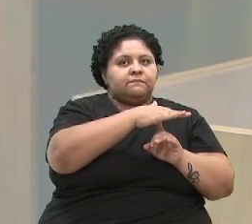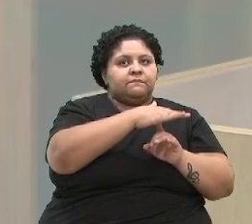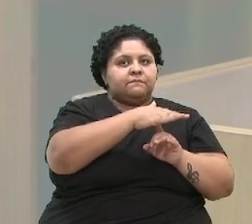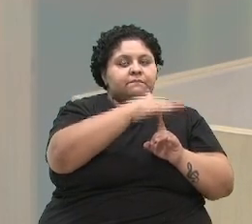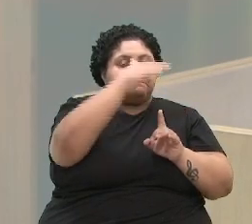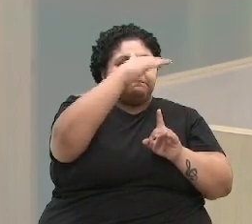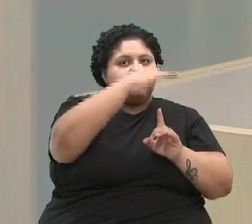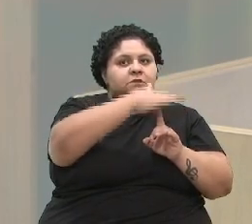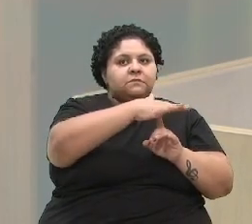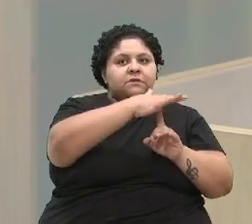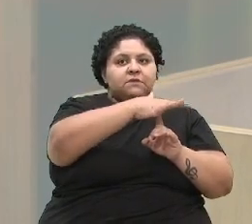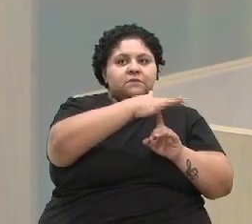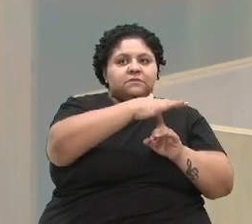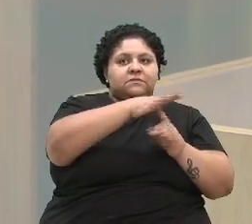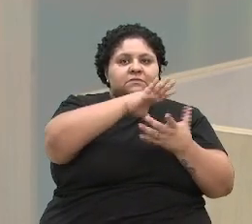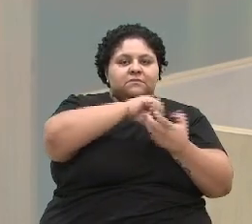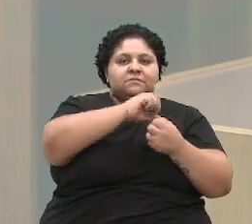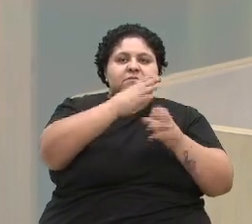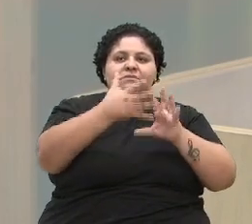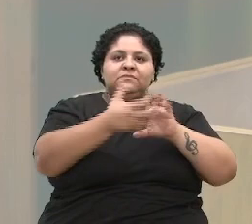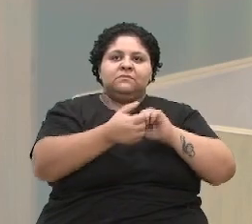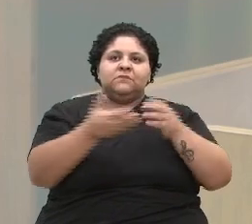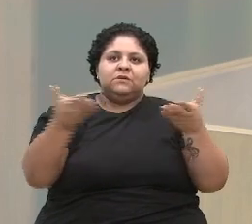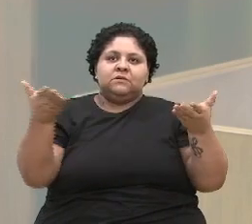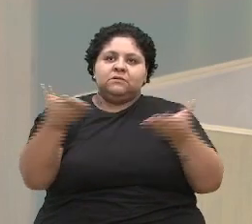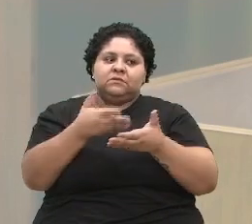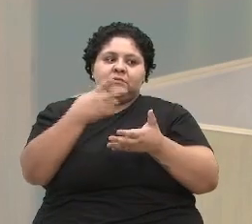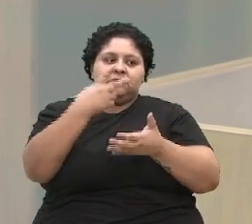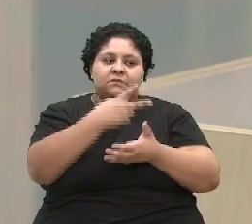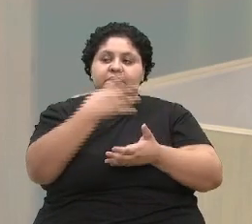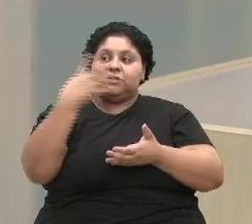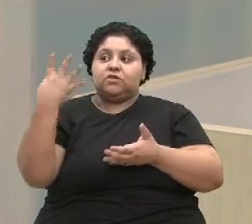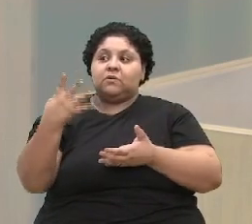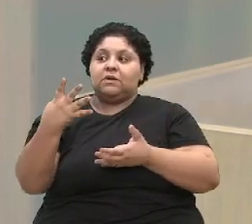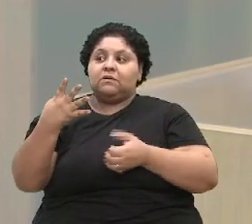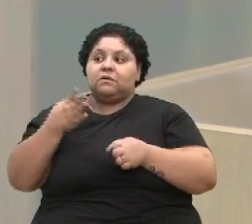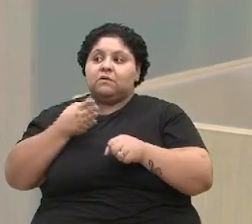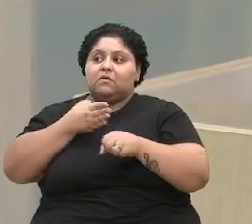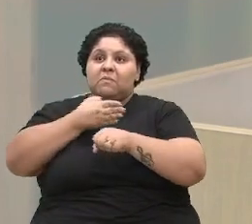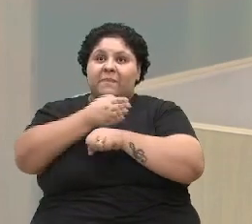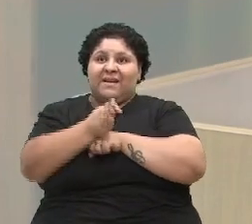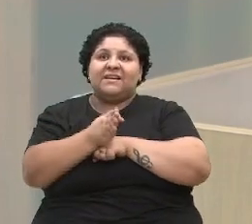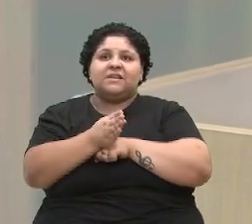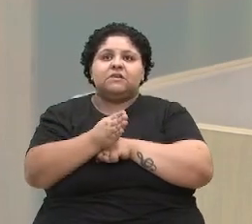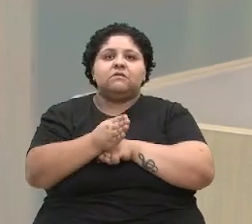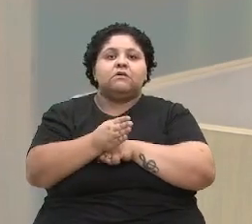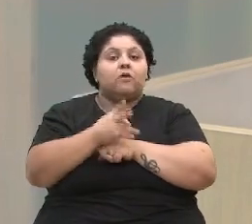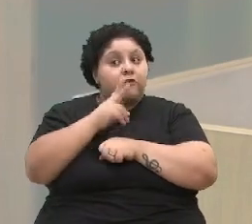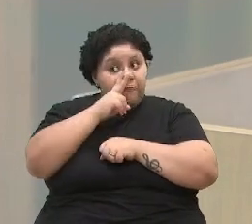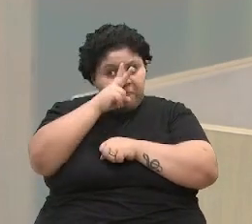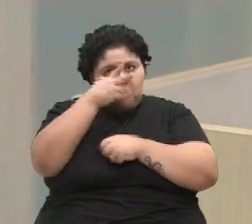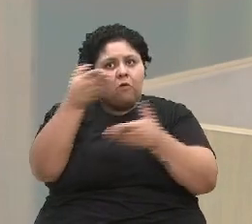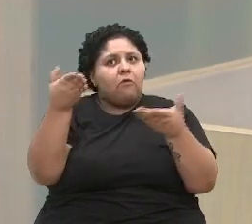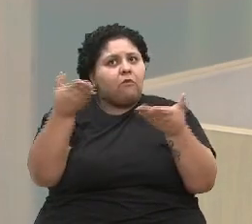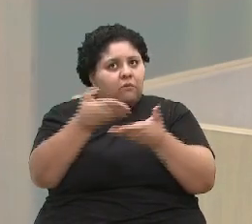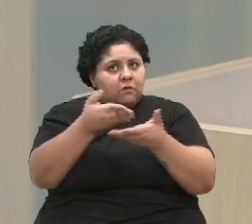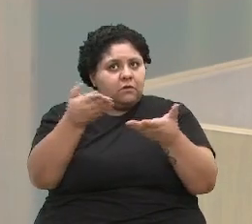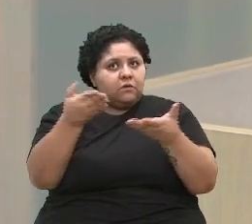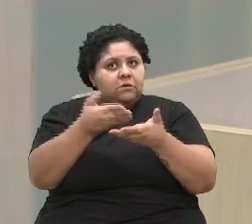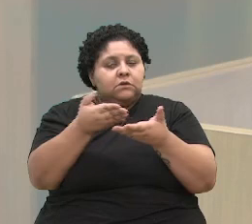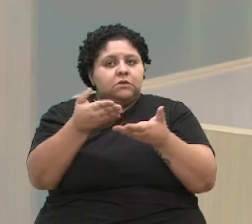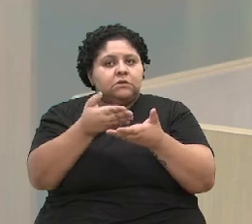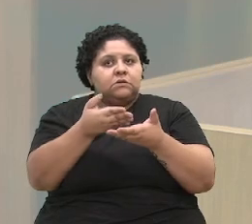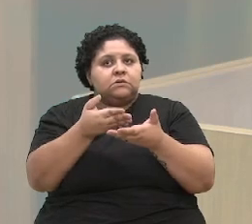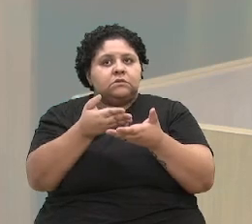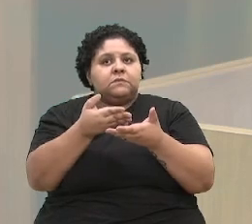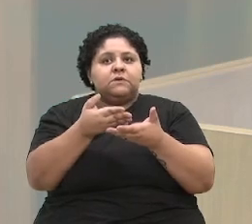de Artesanato já está nas 24 edições, já está bem fortalecida ali na Maesa Feira